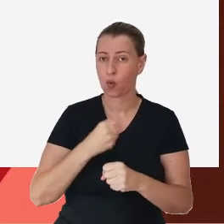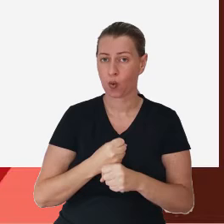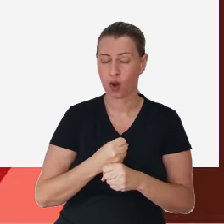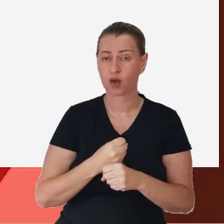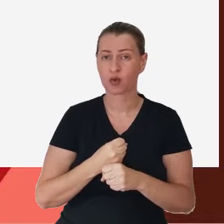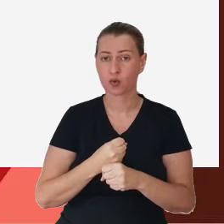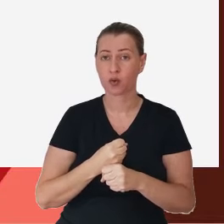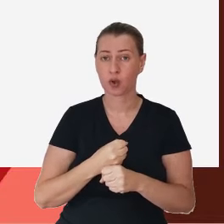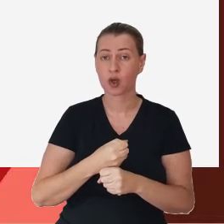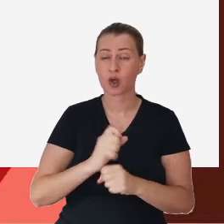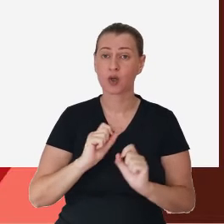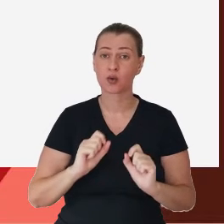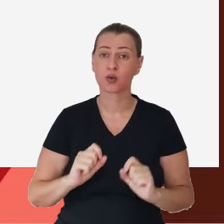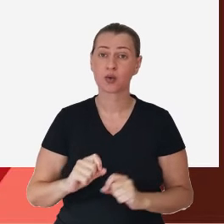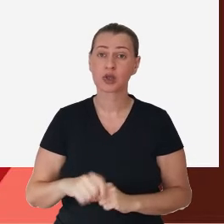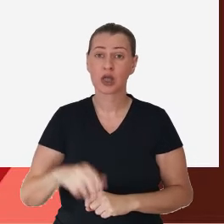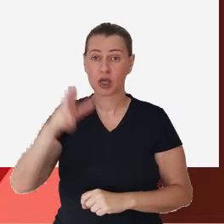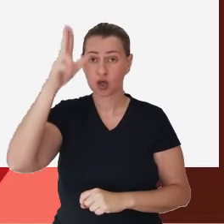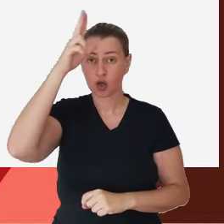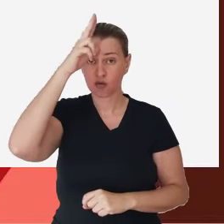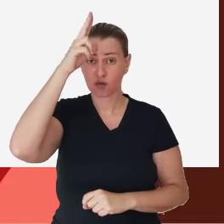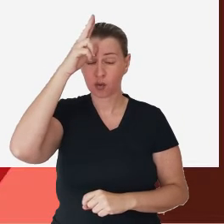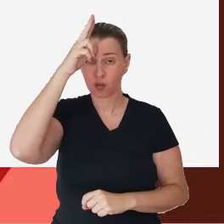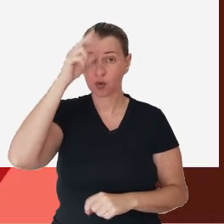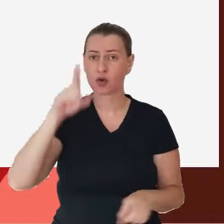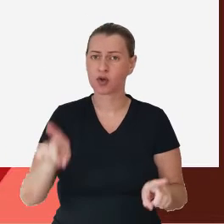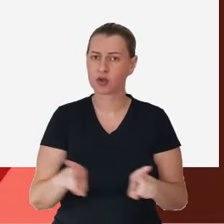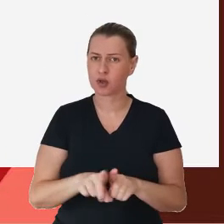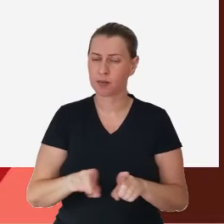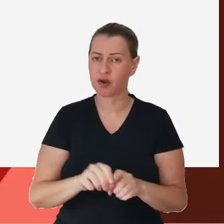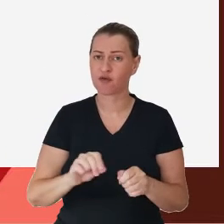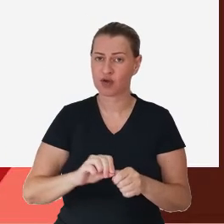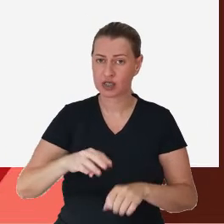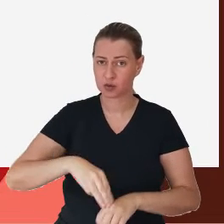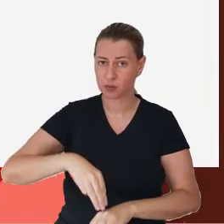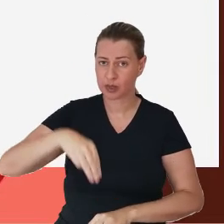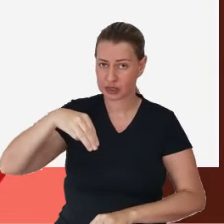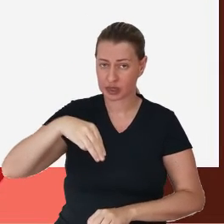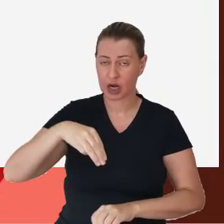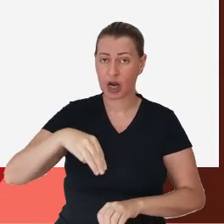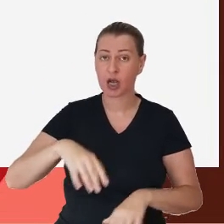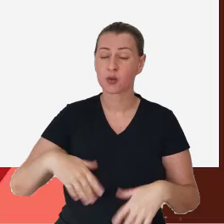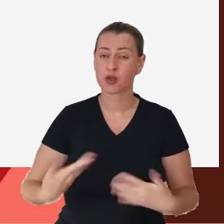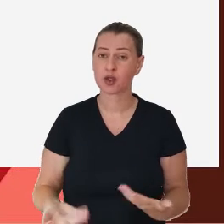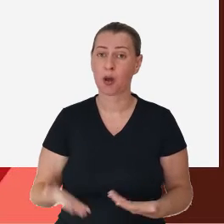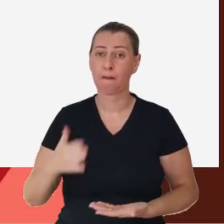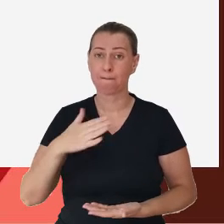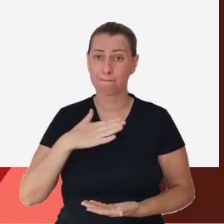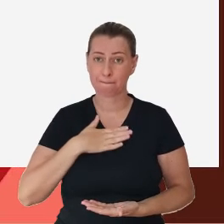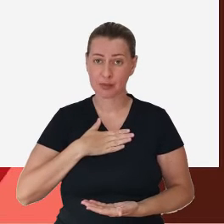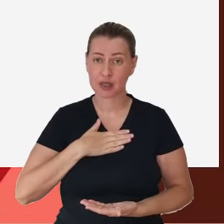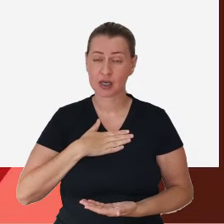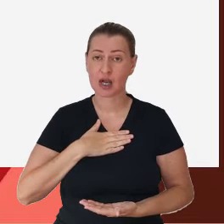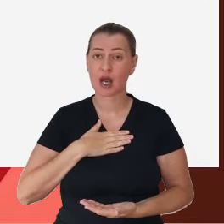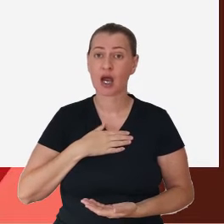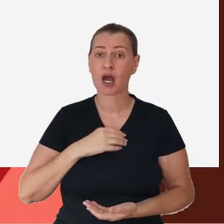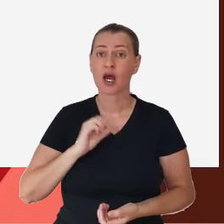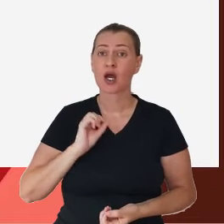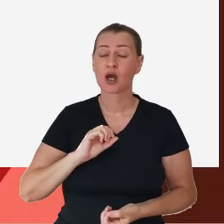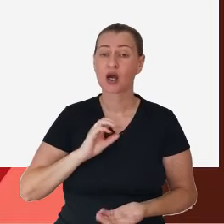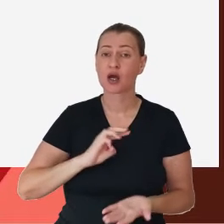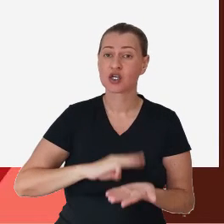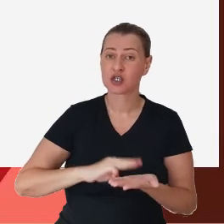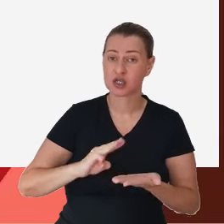e atualmente estou fazendo mestrado em saúde da família pela Fiocruz e a USPA. Inclusive, a minha dissertação de mestrado vai ser relacionada à